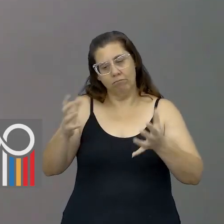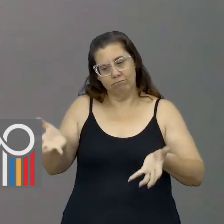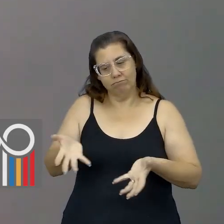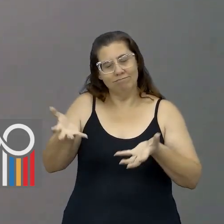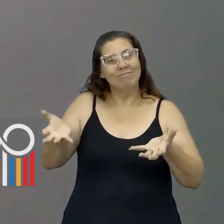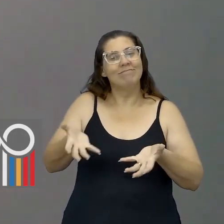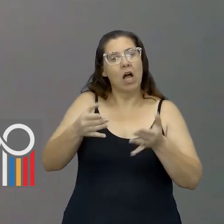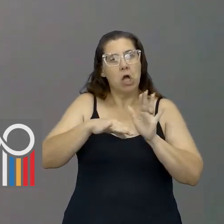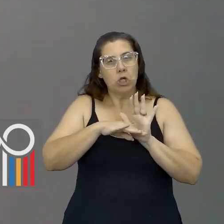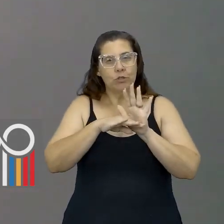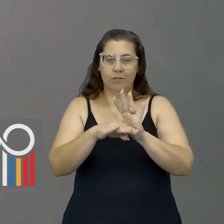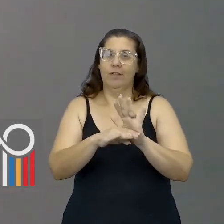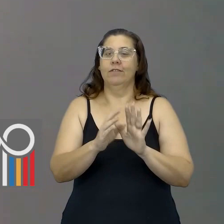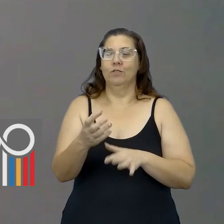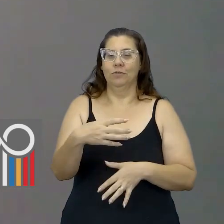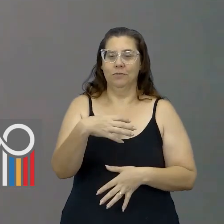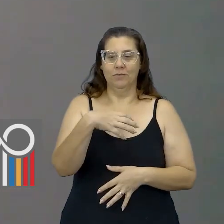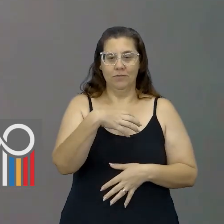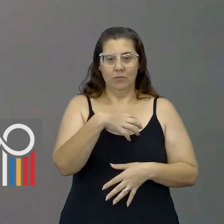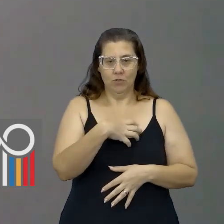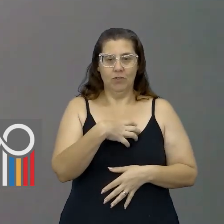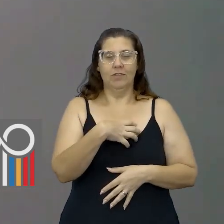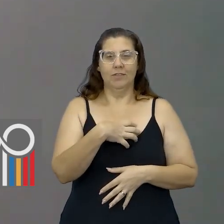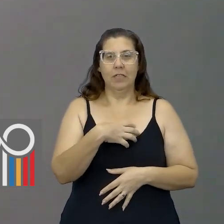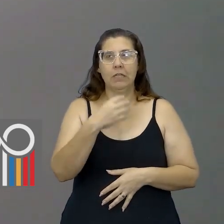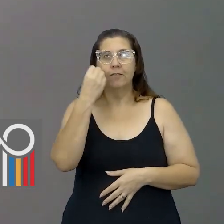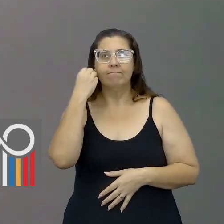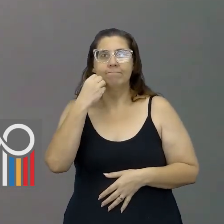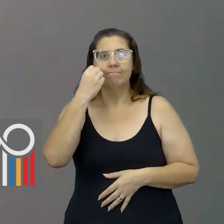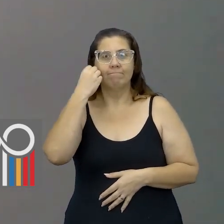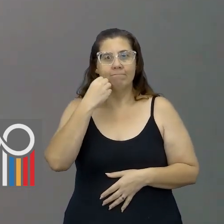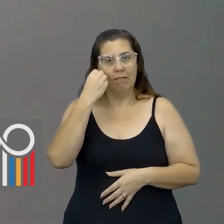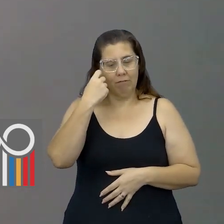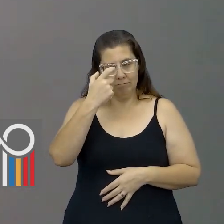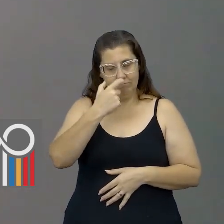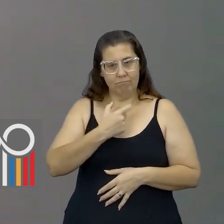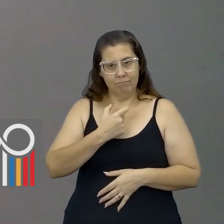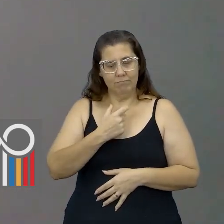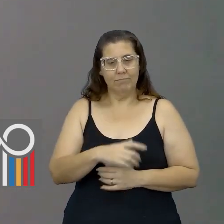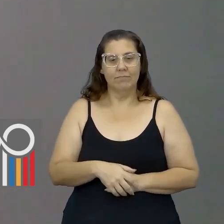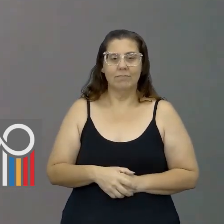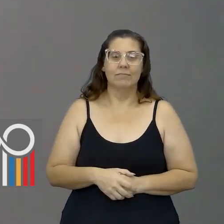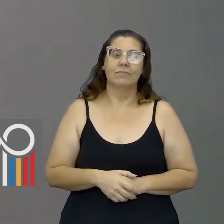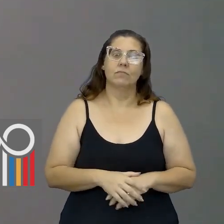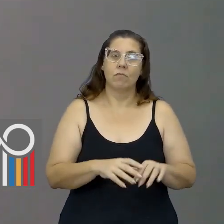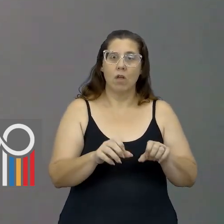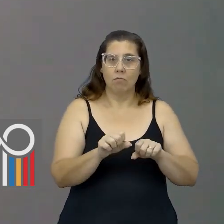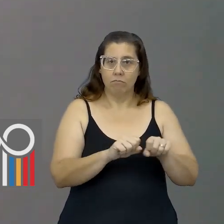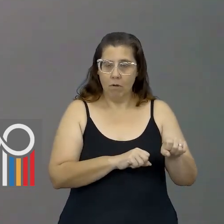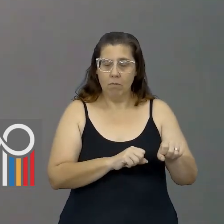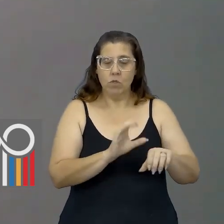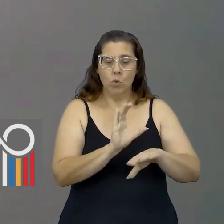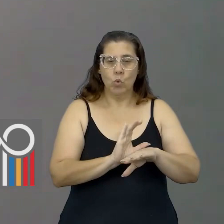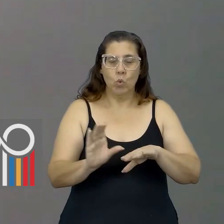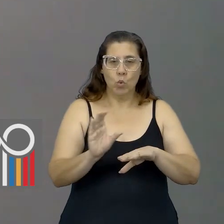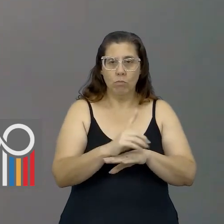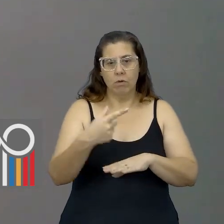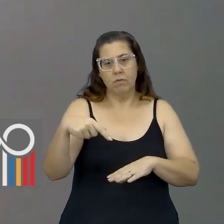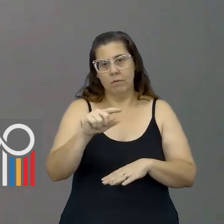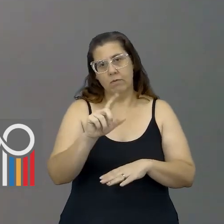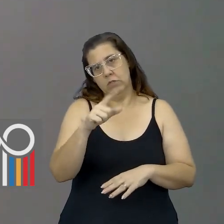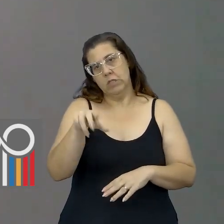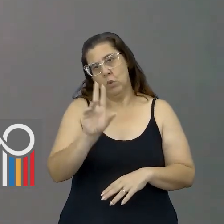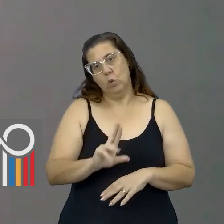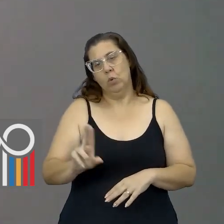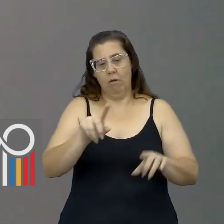né, de alguma forma aí com a nossa experiência, né, na formação de vocês, para